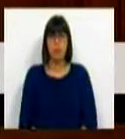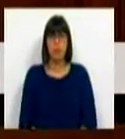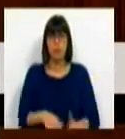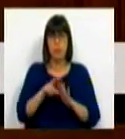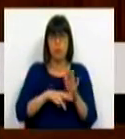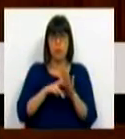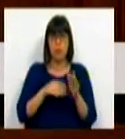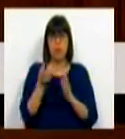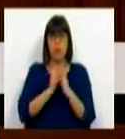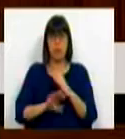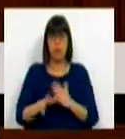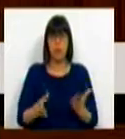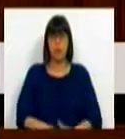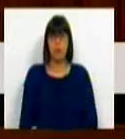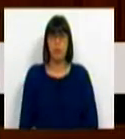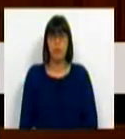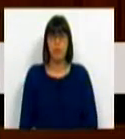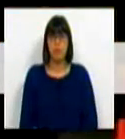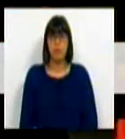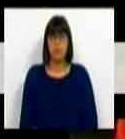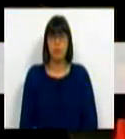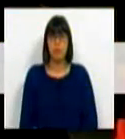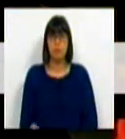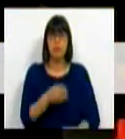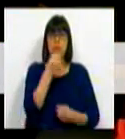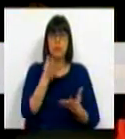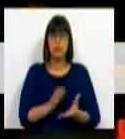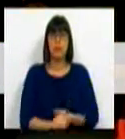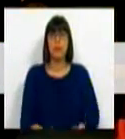O relatório do ETRIC foi enviado. Muito bem.